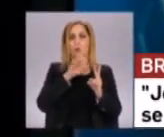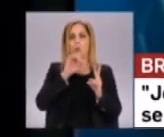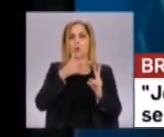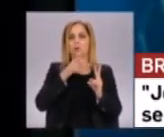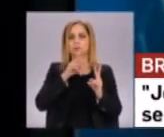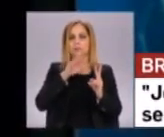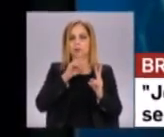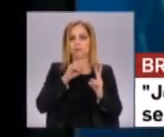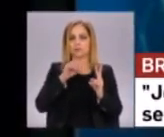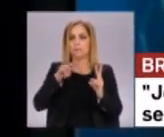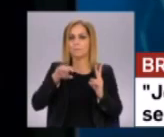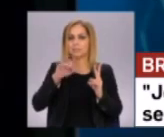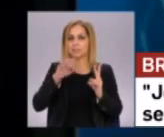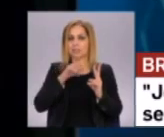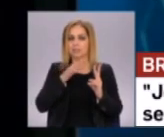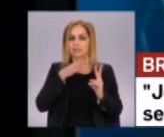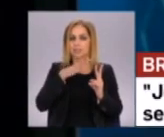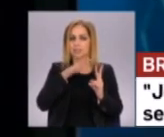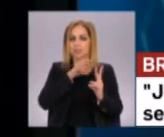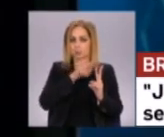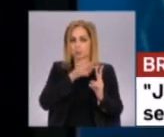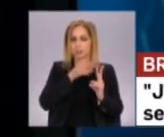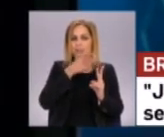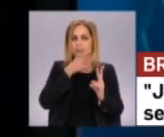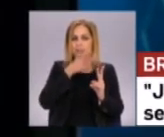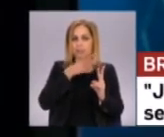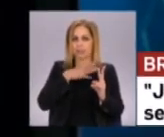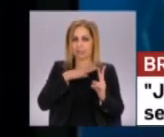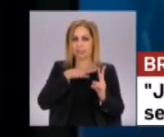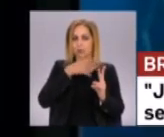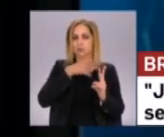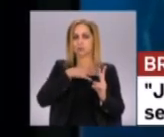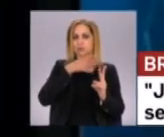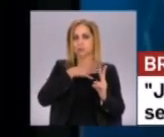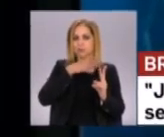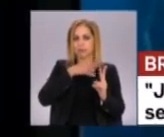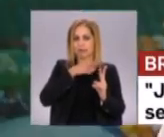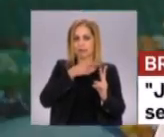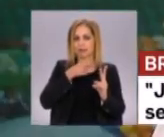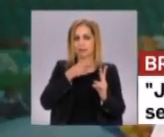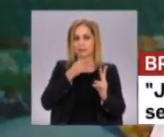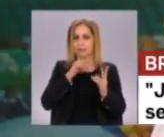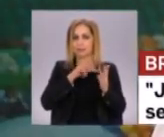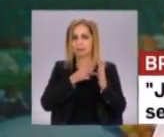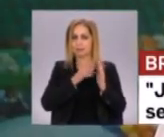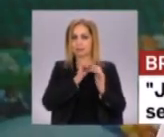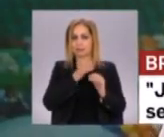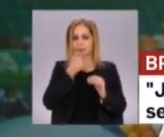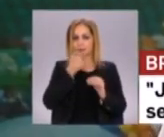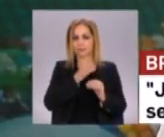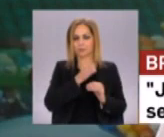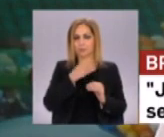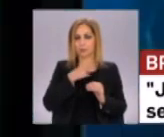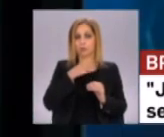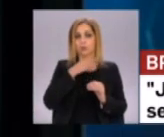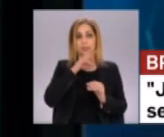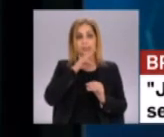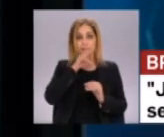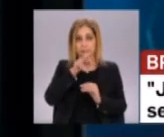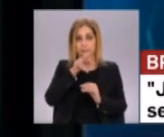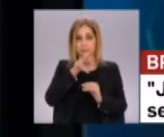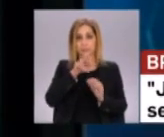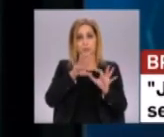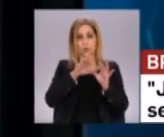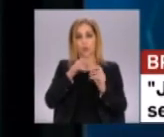é responde assim o mesmo responde ao jorge e otávio machado eu não diria que